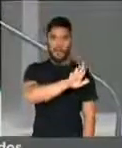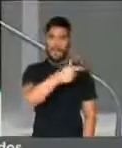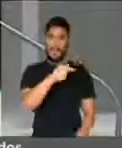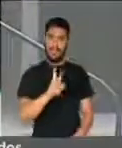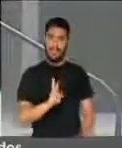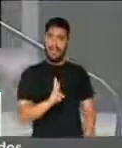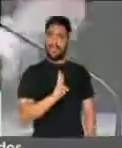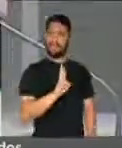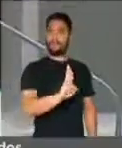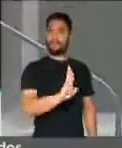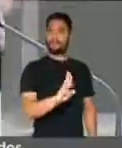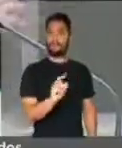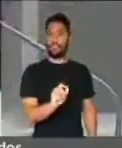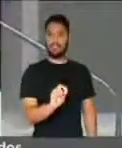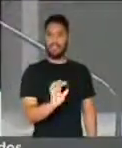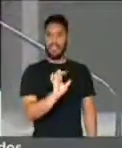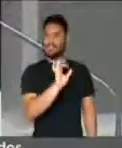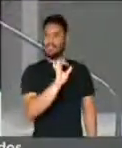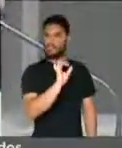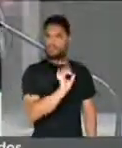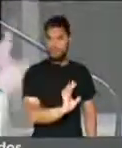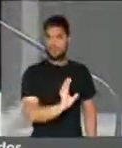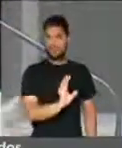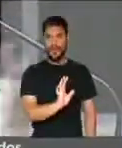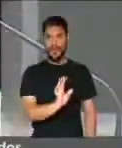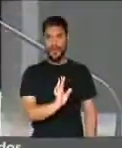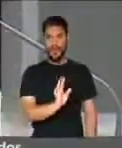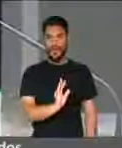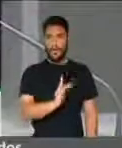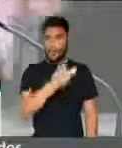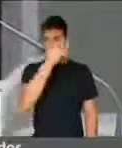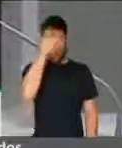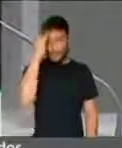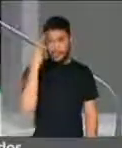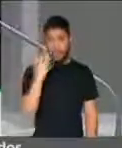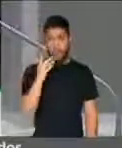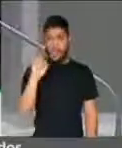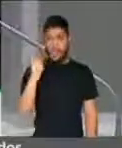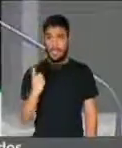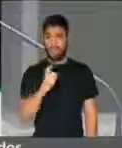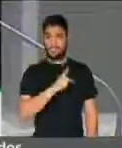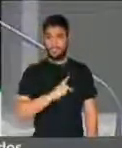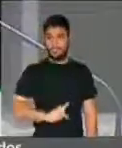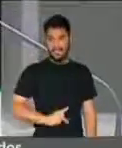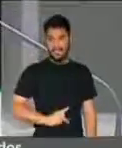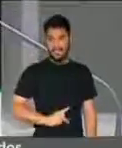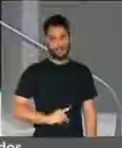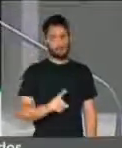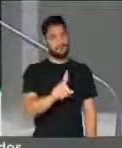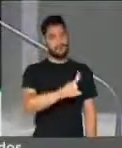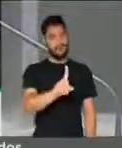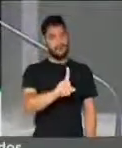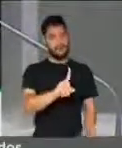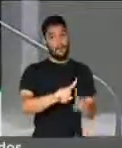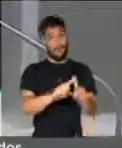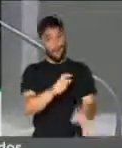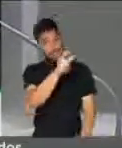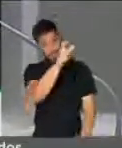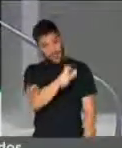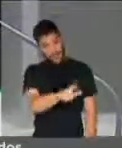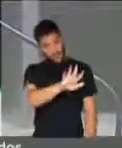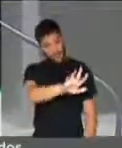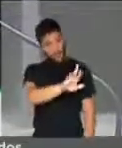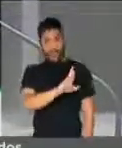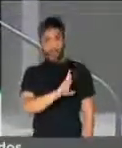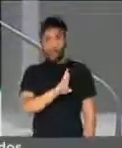representa neste momento não apenas a figura pública, individual que ele conquistou, mas uma classe que